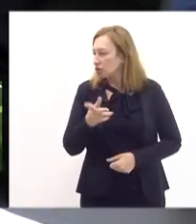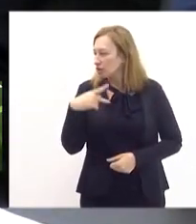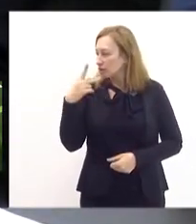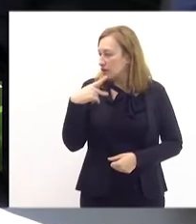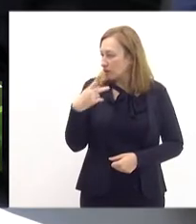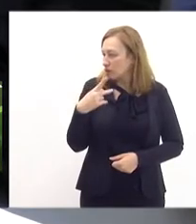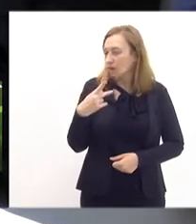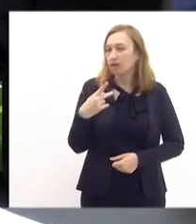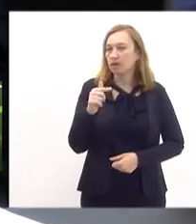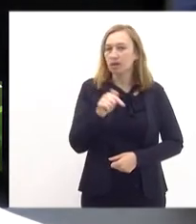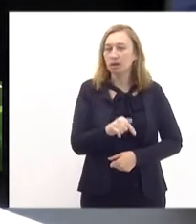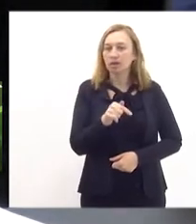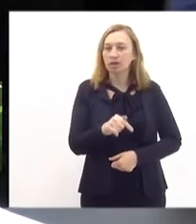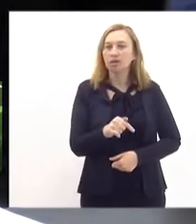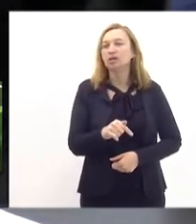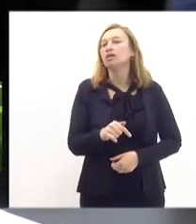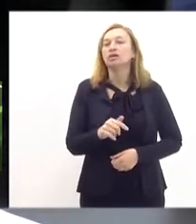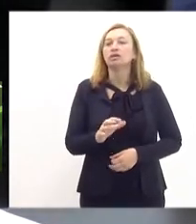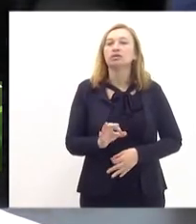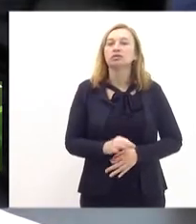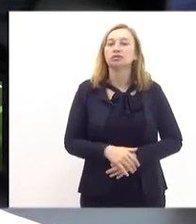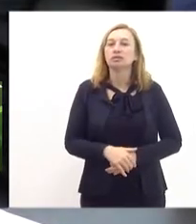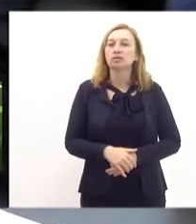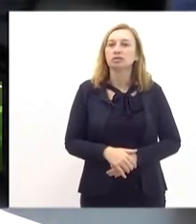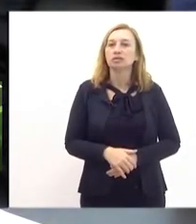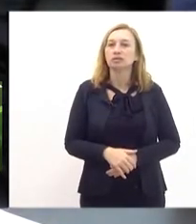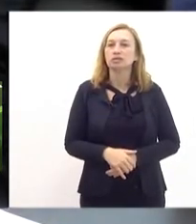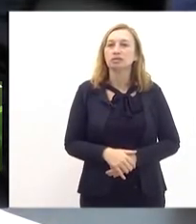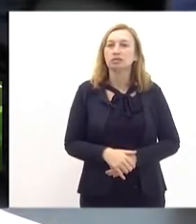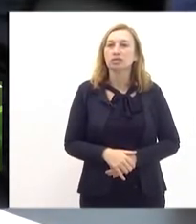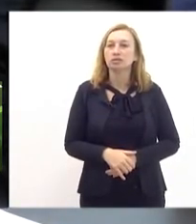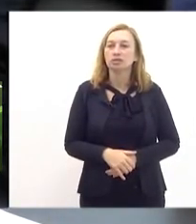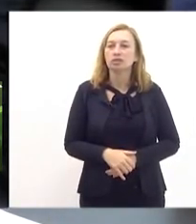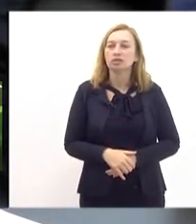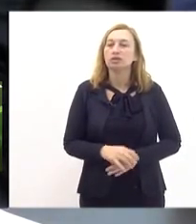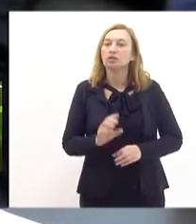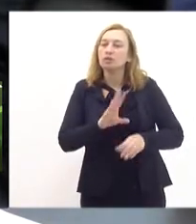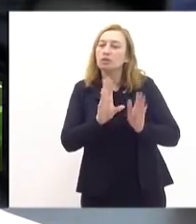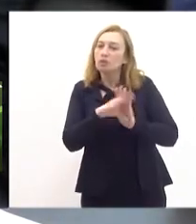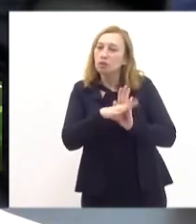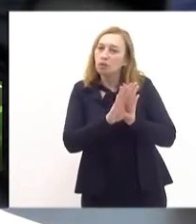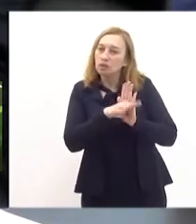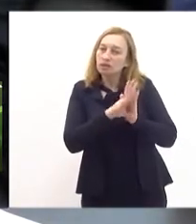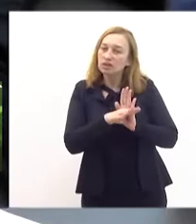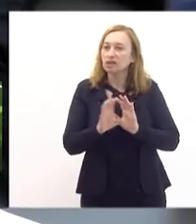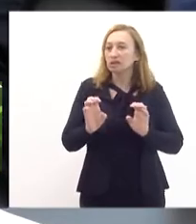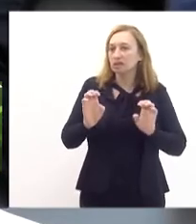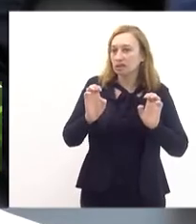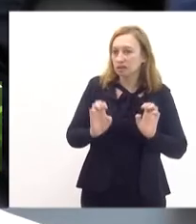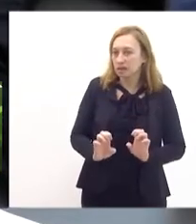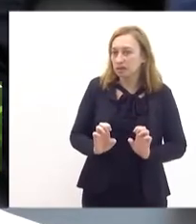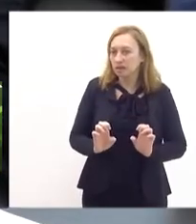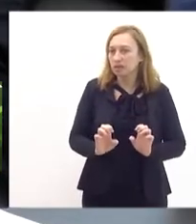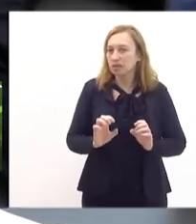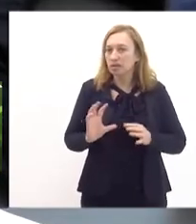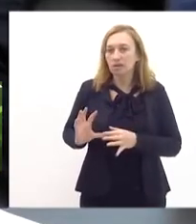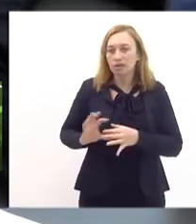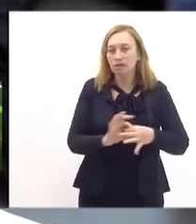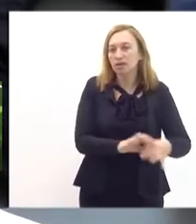da efetividade dos programas, traz-se o conceito do programa de integridade, alinhado à